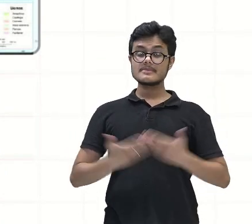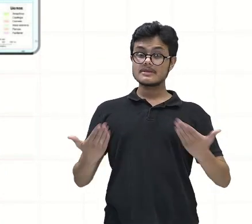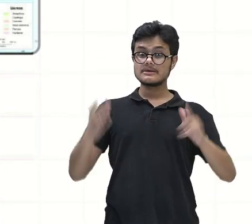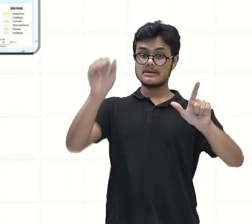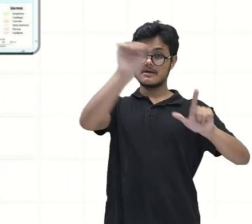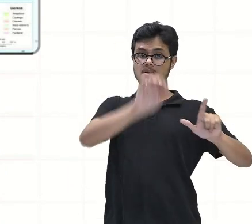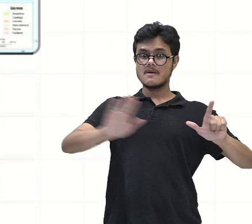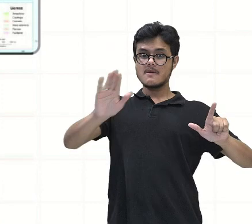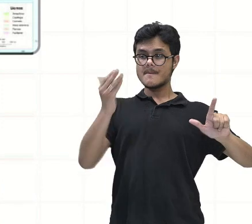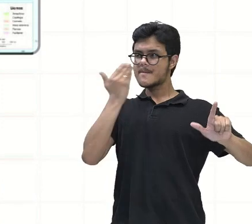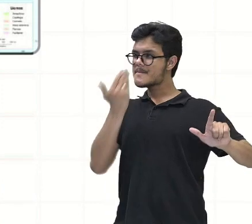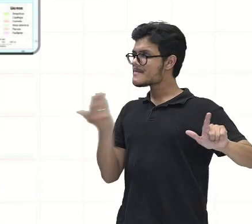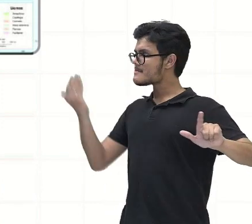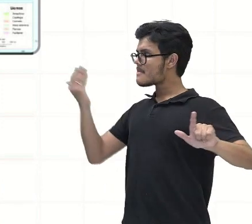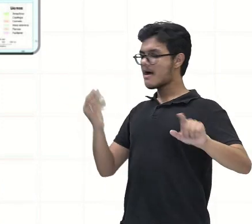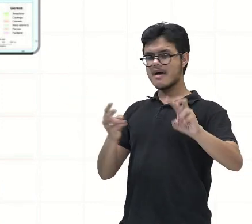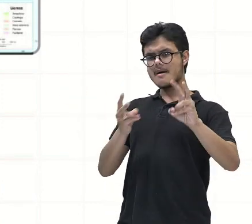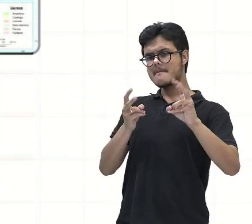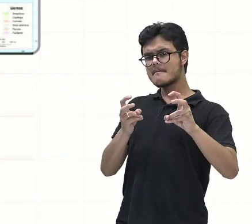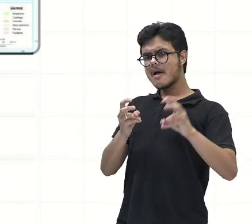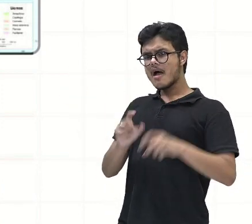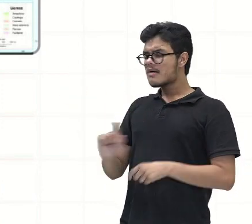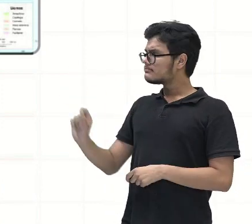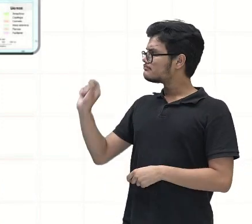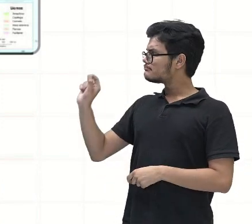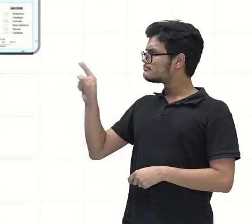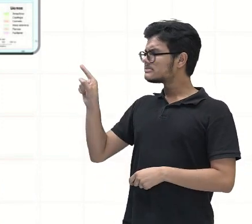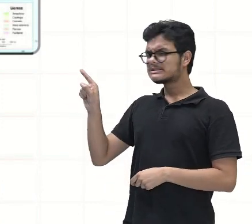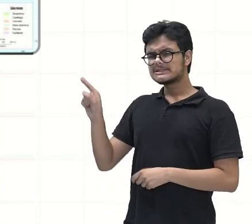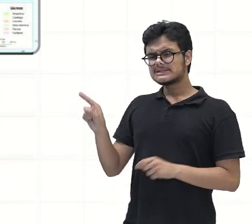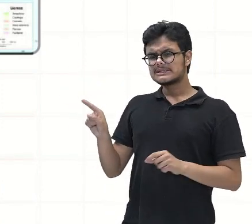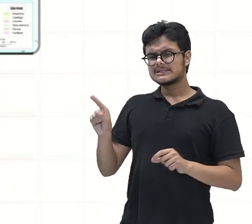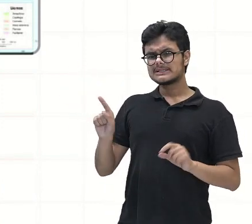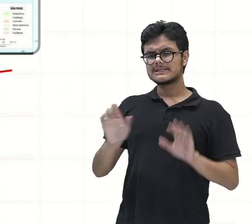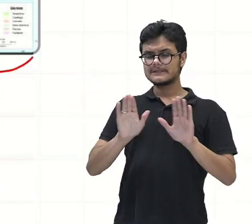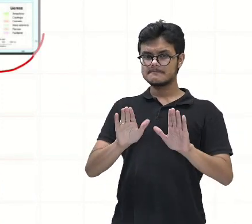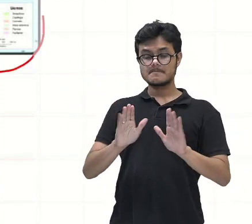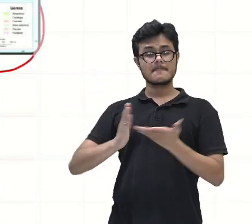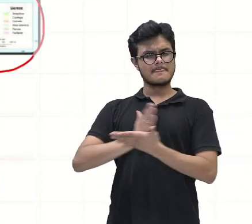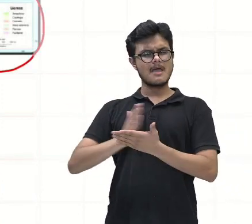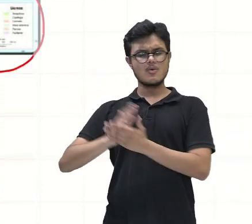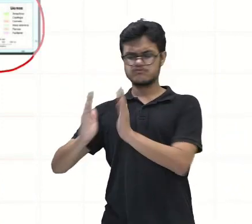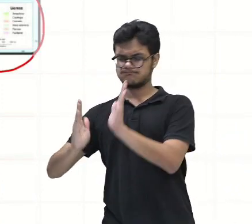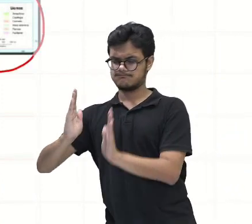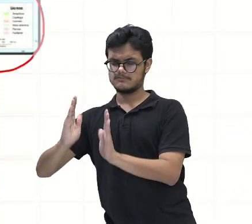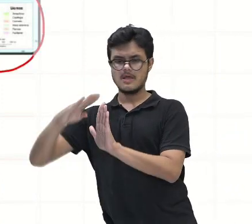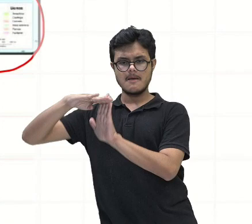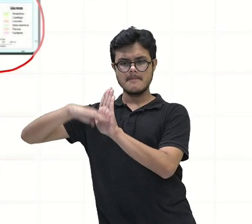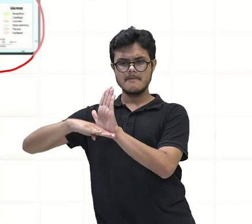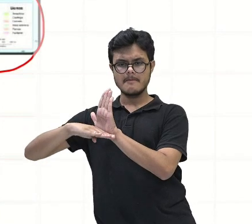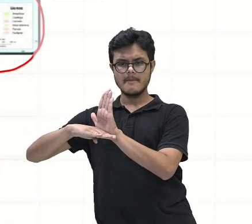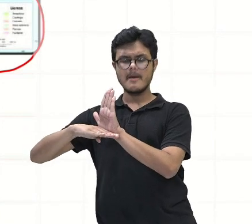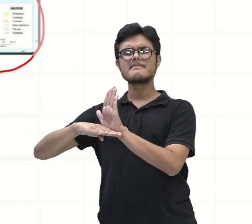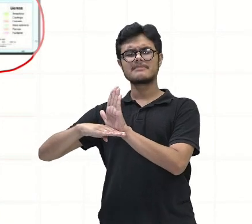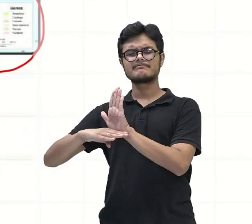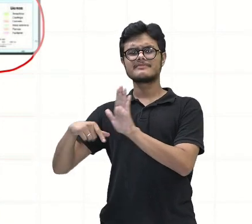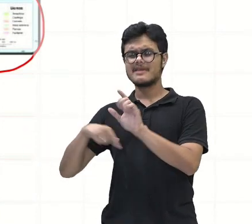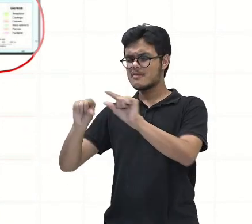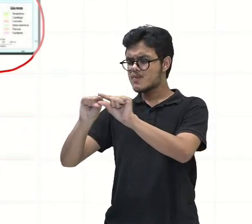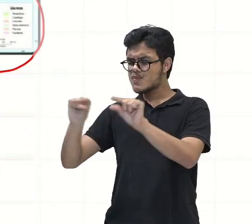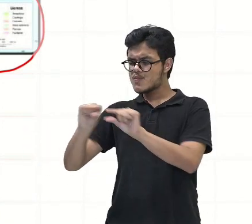pode verificar né que a os mapas Lembrando que eles vêm acompanhados por uma legenda